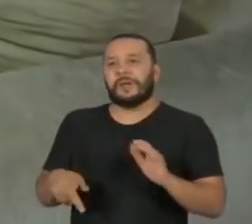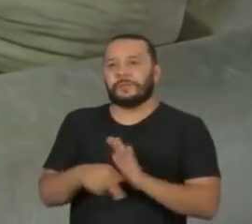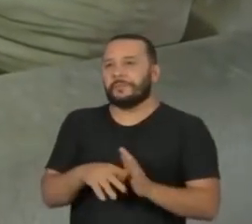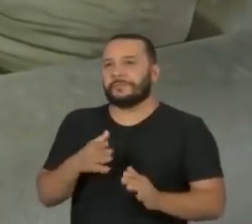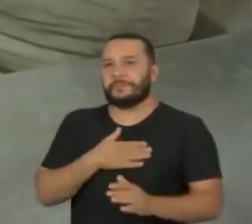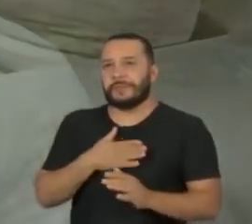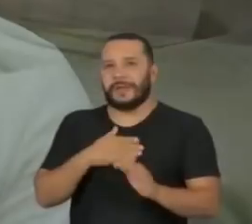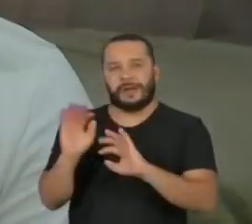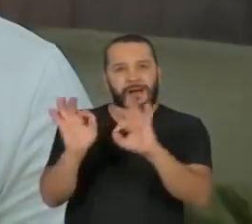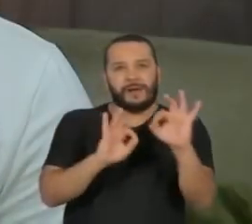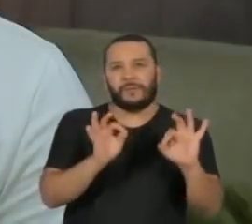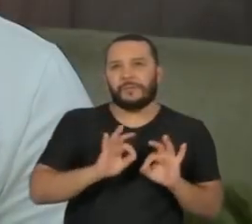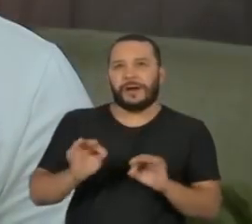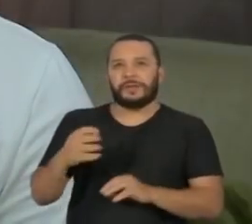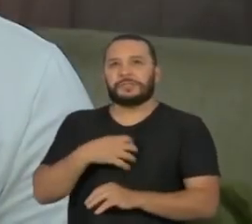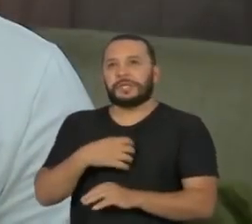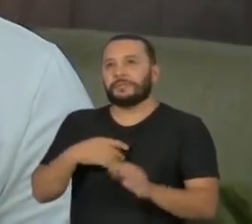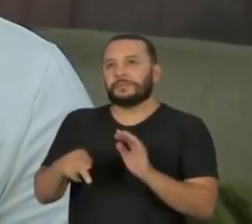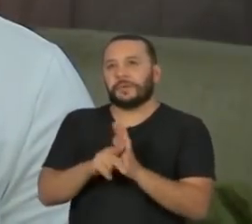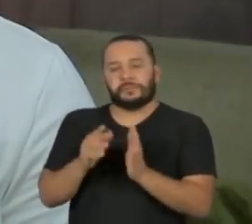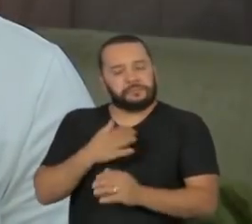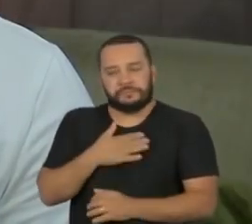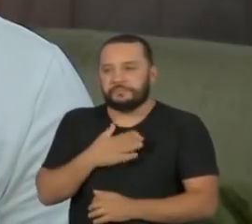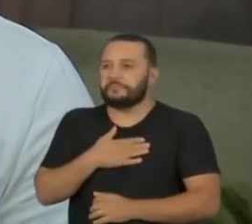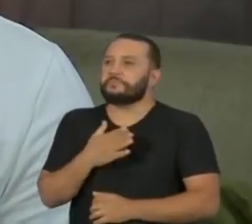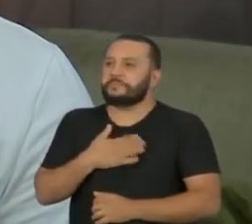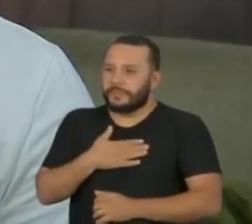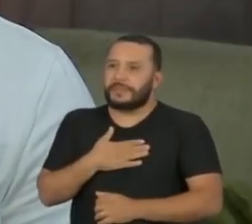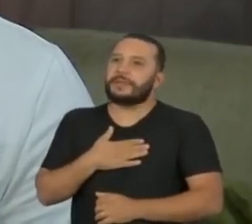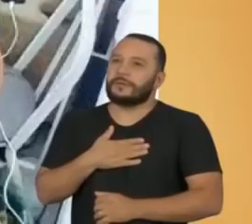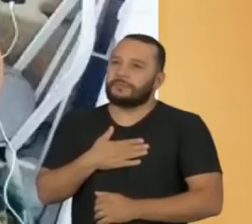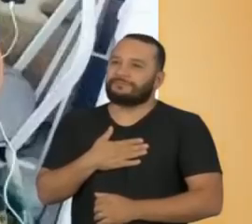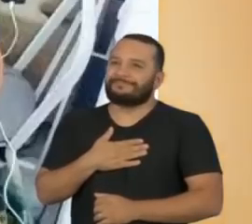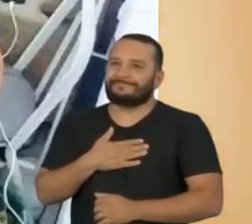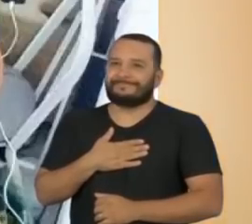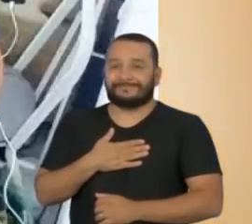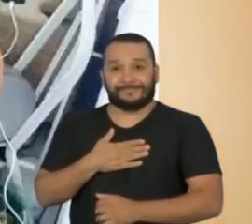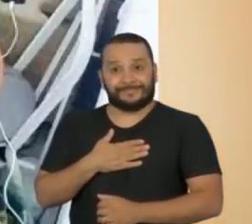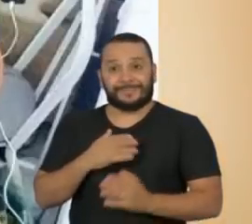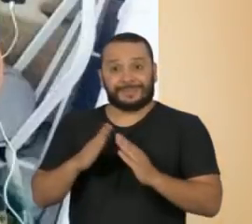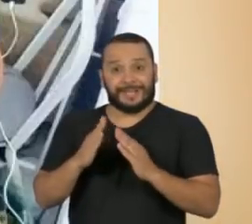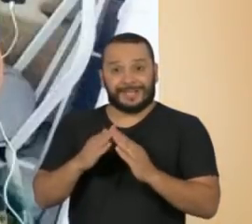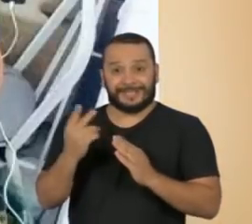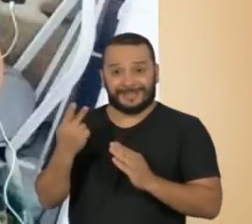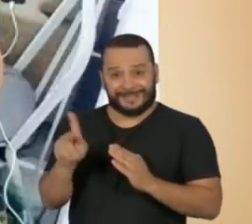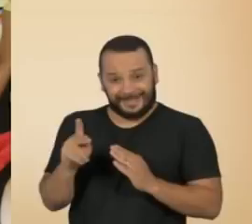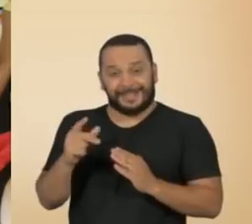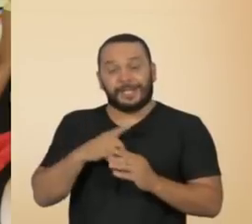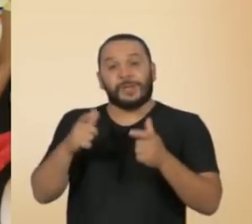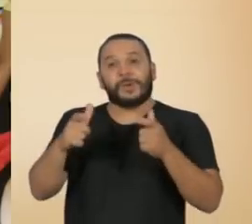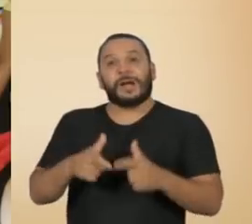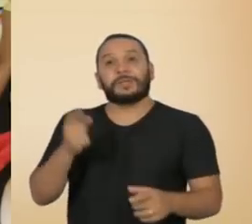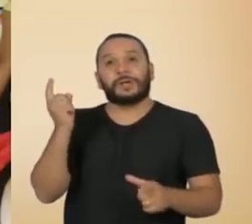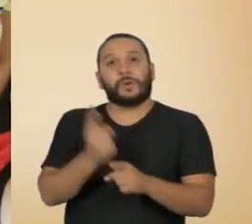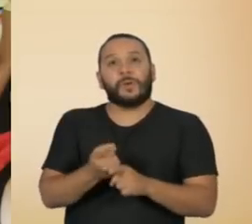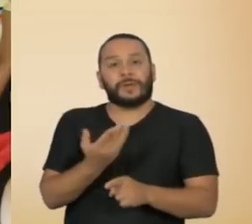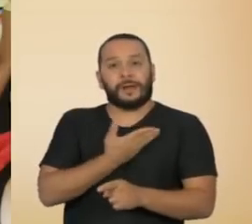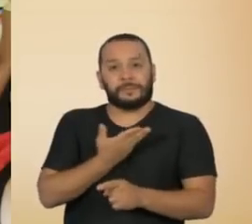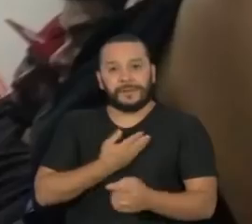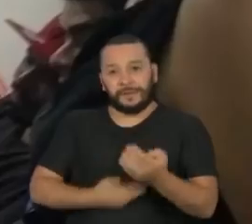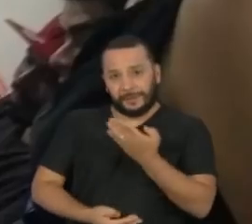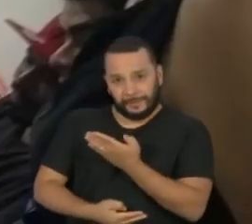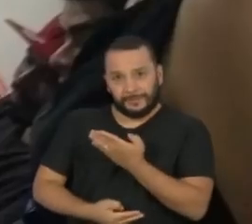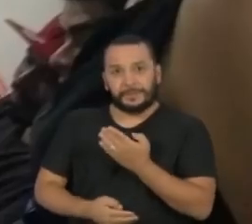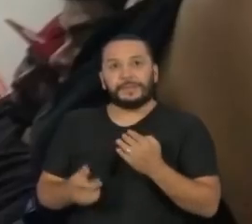conseguir decorar do jeito que você quer, conseguir viver uma coisinha ali sua mesmo. A casa dele se tornou ponto de encontro dos amigos